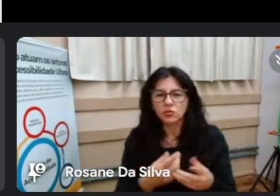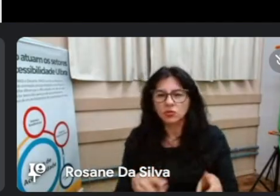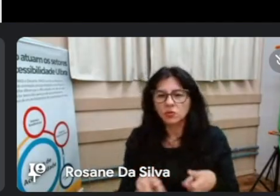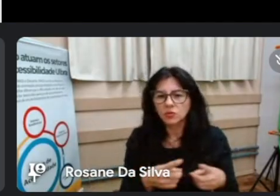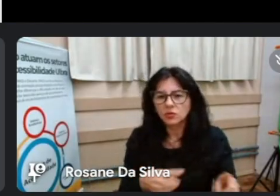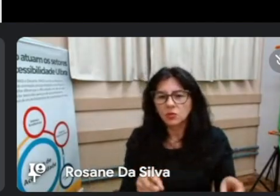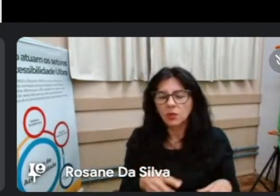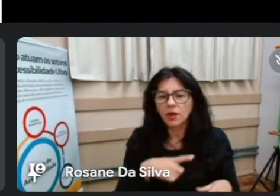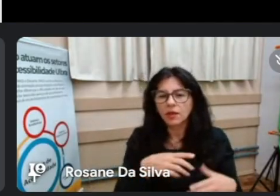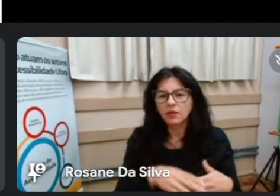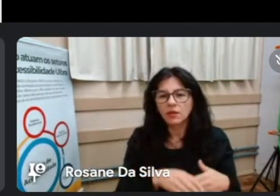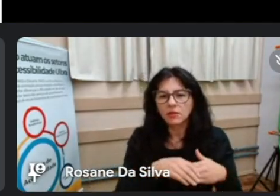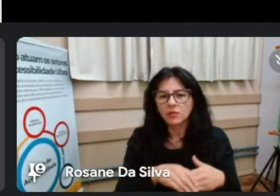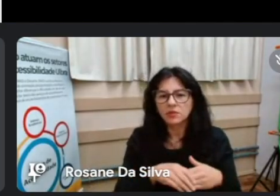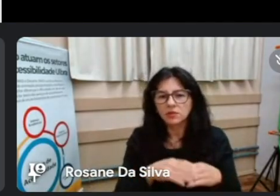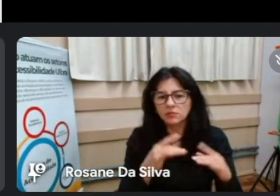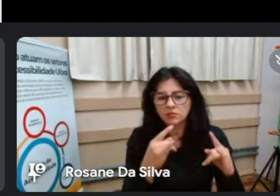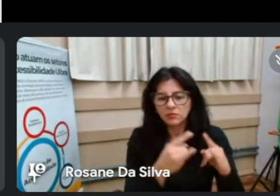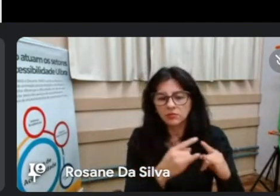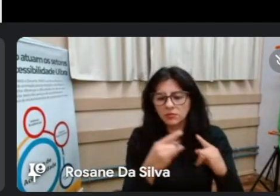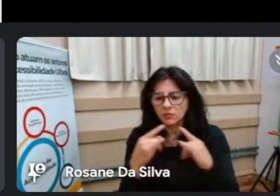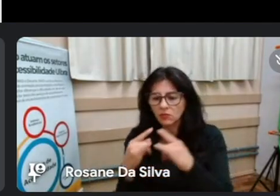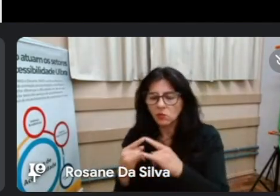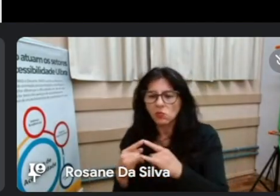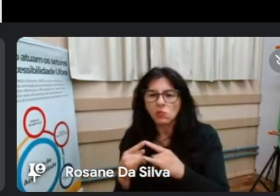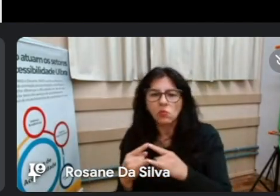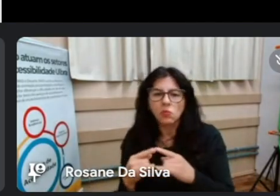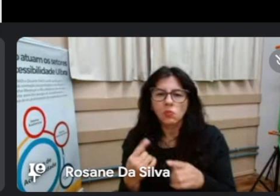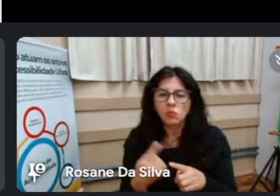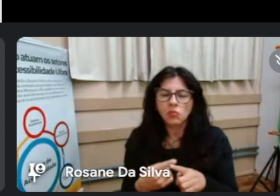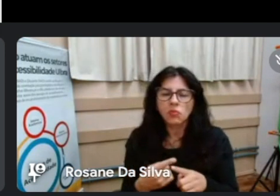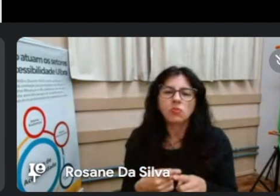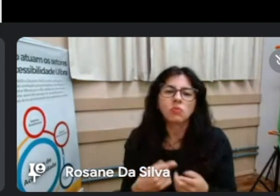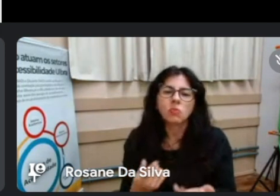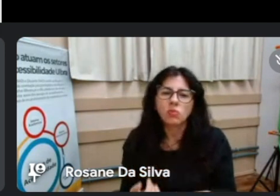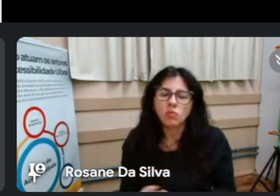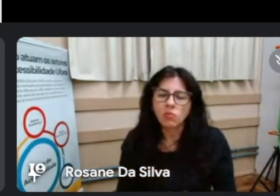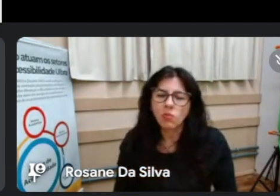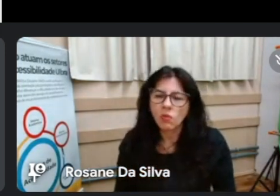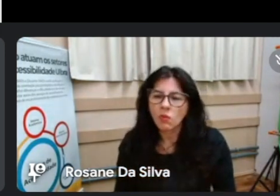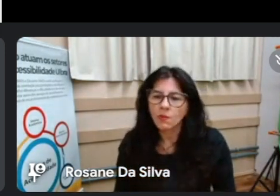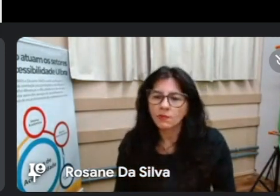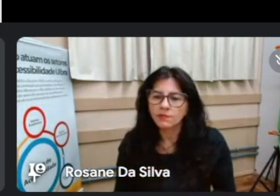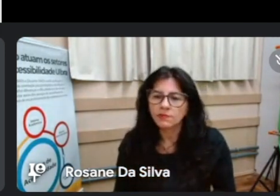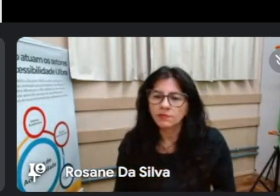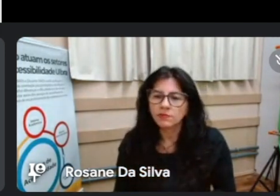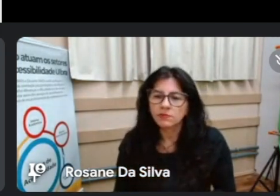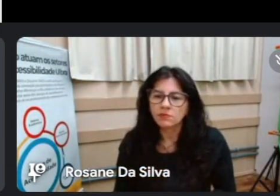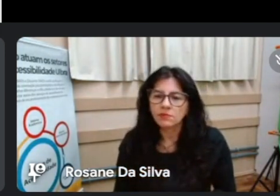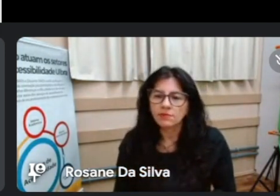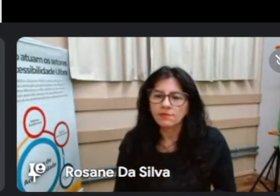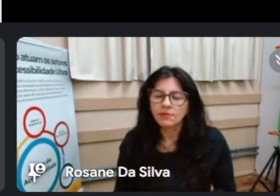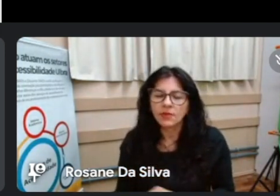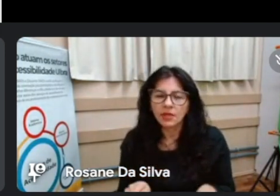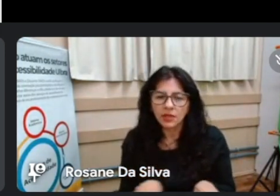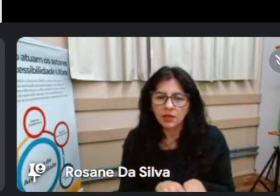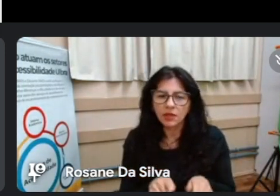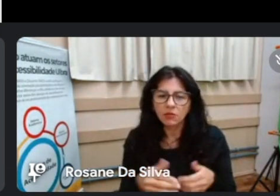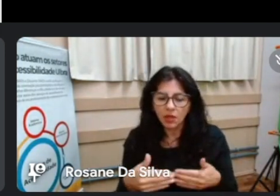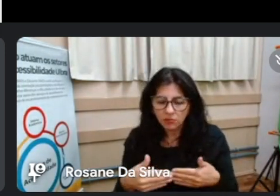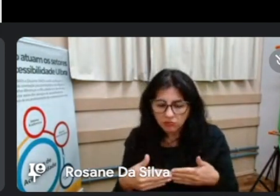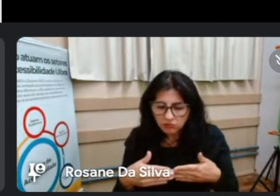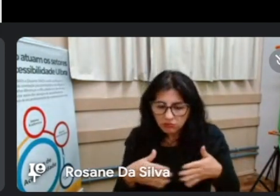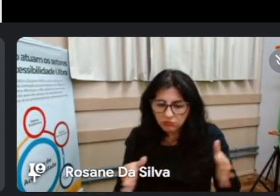foi o que a gente tentou fazer né e abrir espaço para que a sociedade tenha acesso às diversidad de